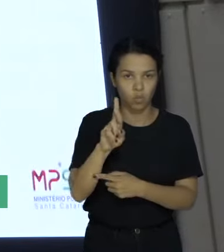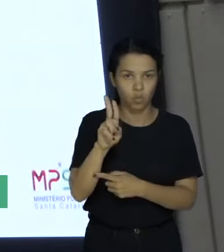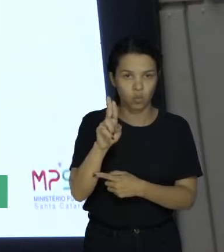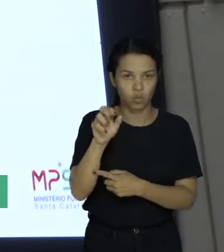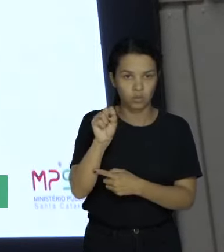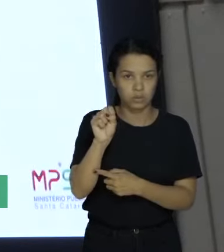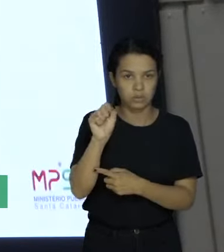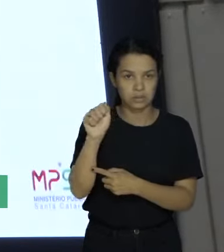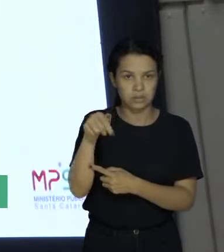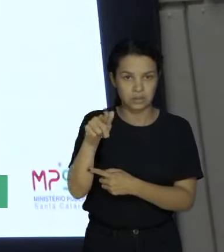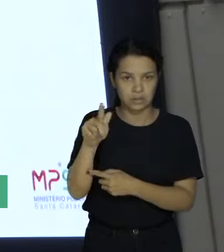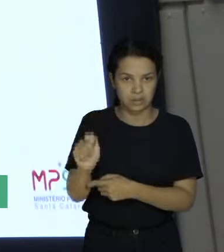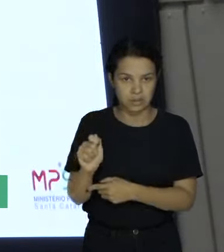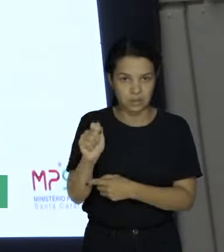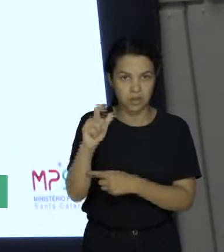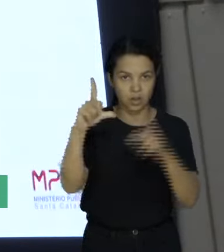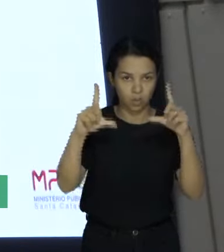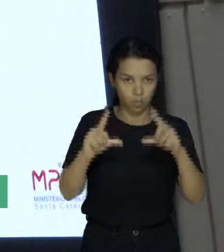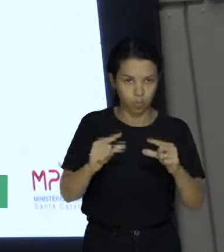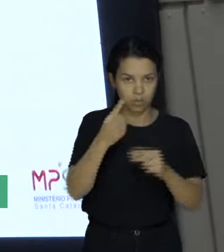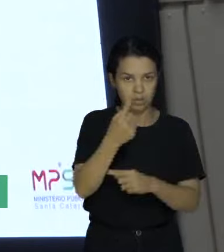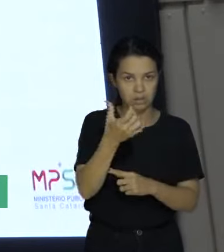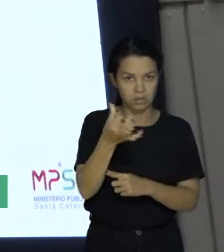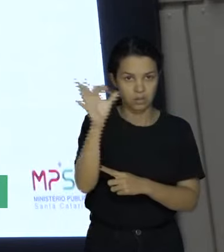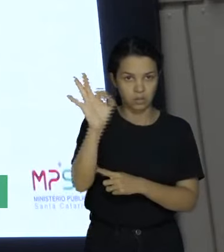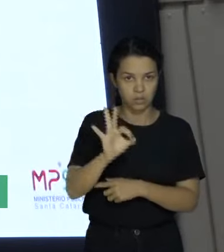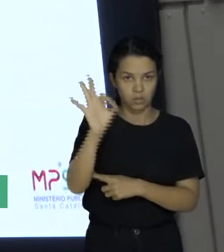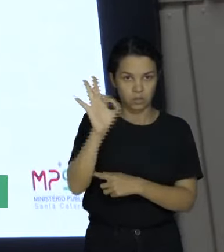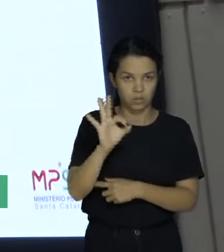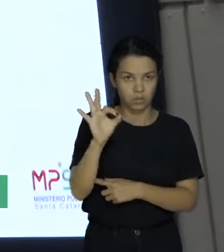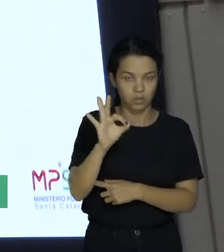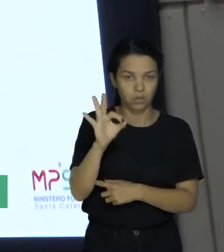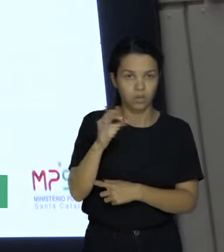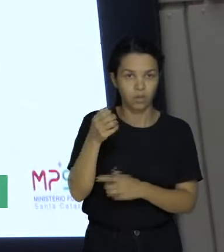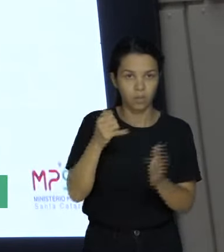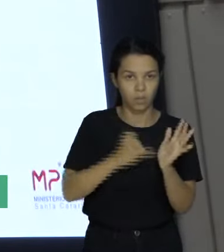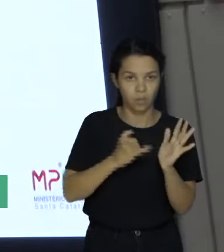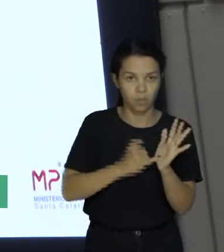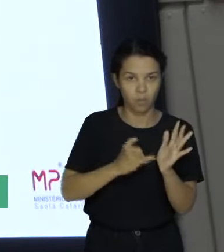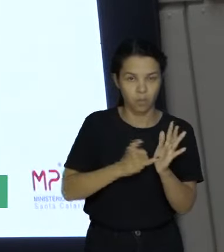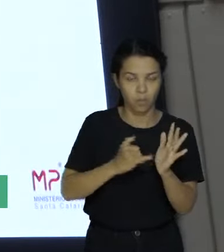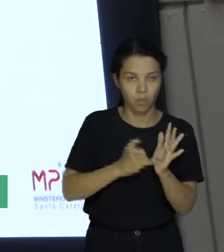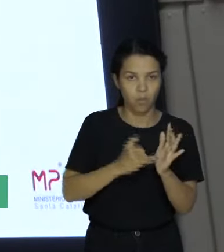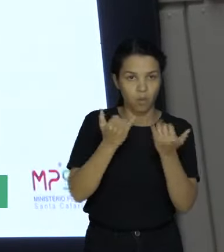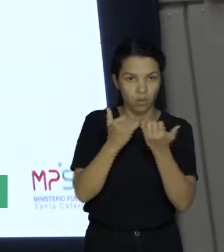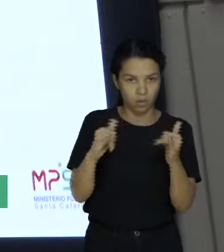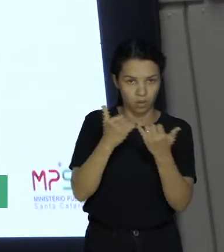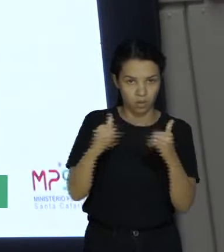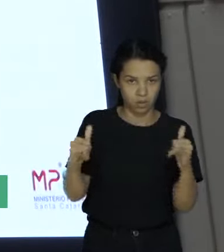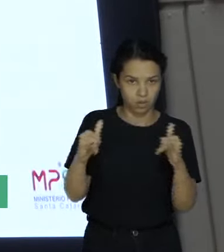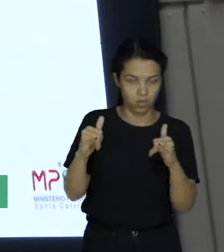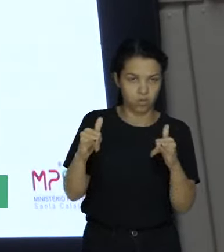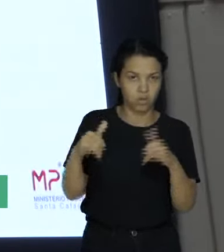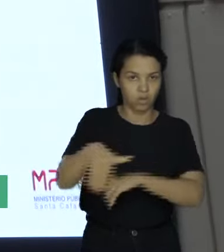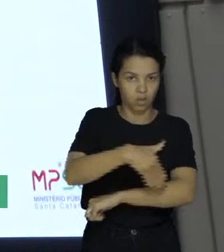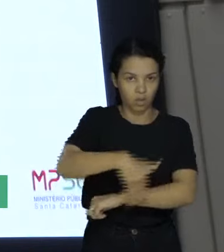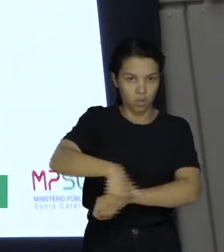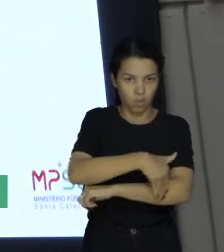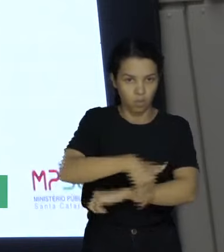16% da taxa de taxa de iluminação pública naquela como da